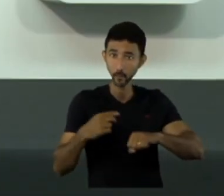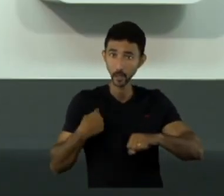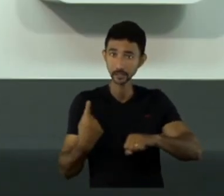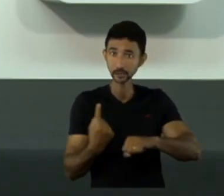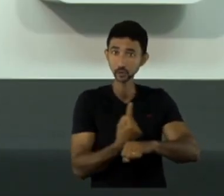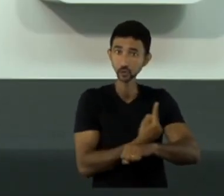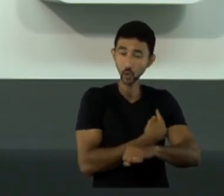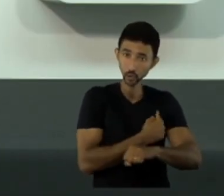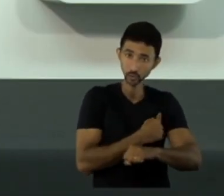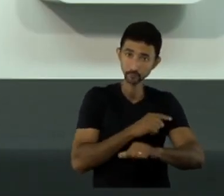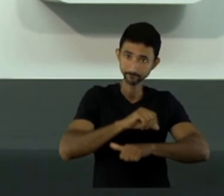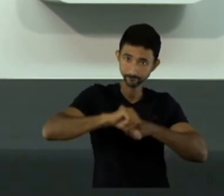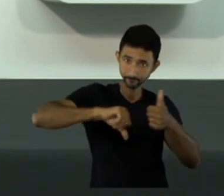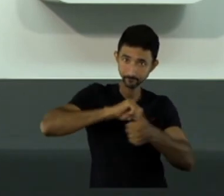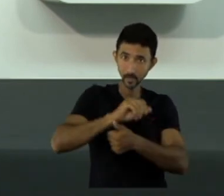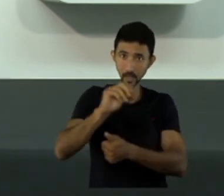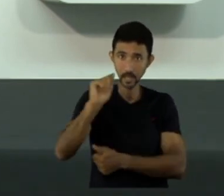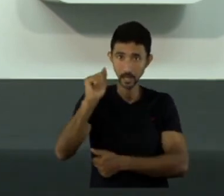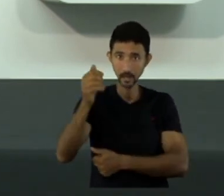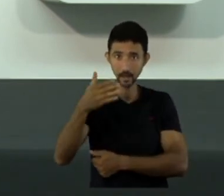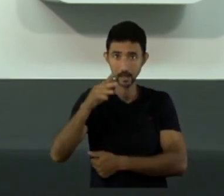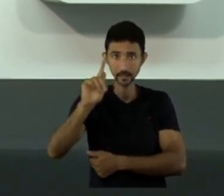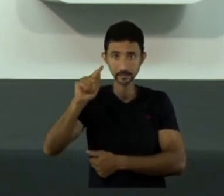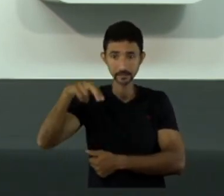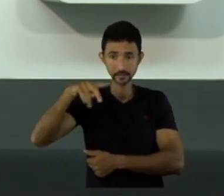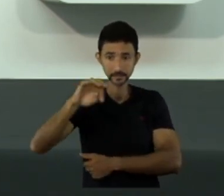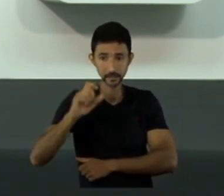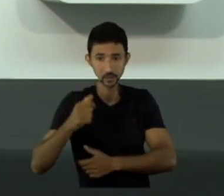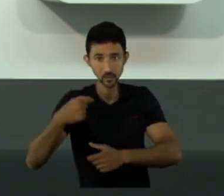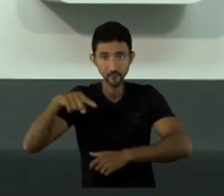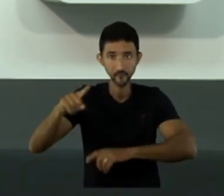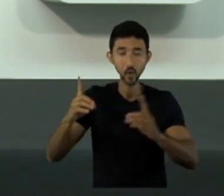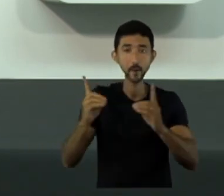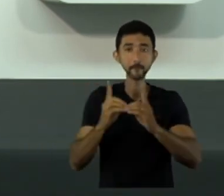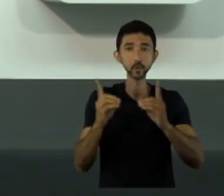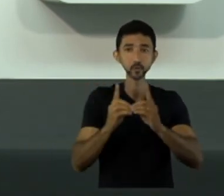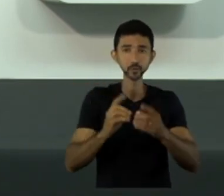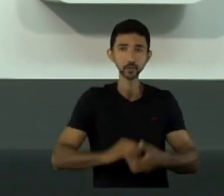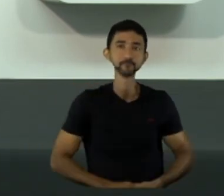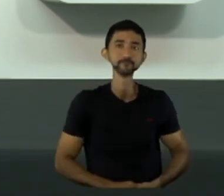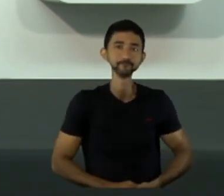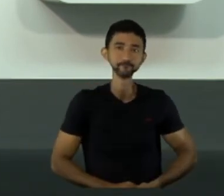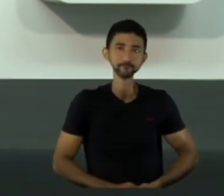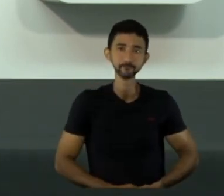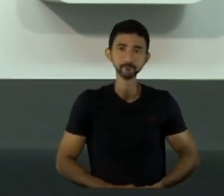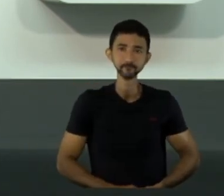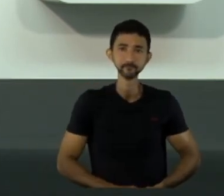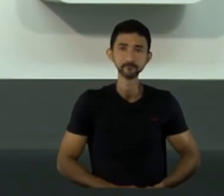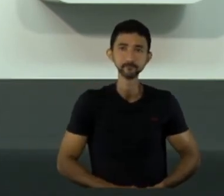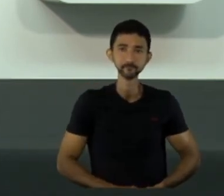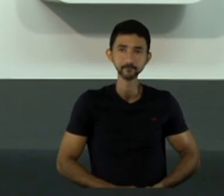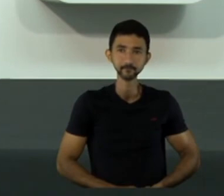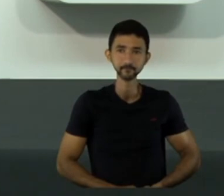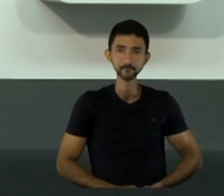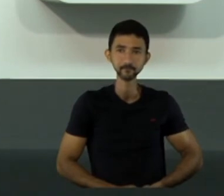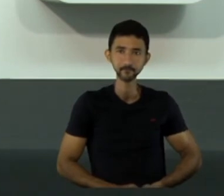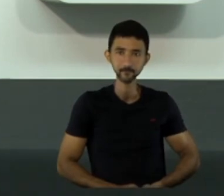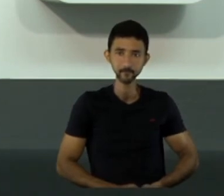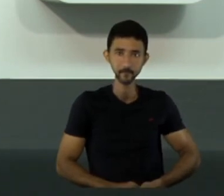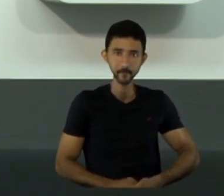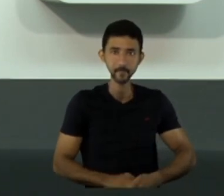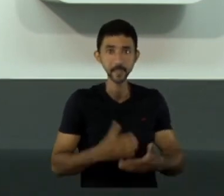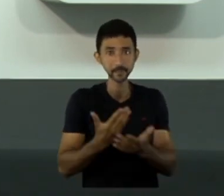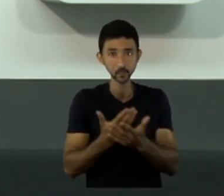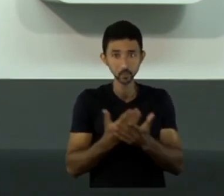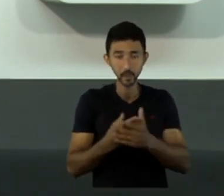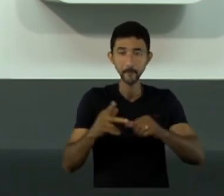nós, tá no lugar do agente. Então, a gente foi a Mosqueiro ou nós fomos a Mosqueiro. Então, hoje nós estudamos um